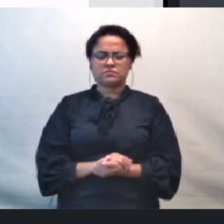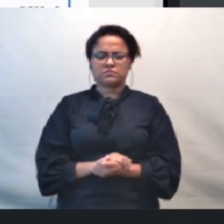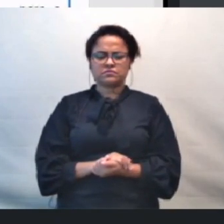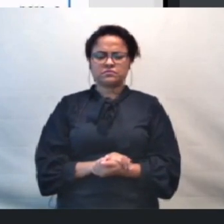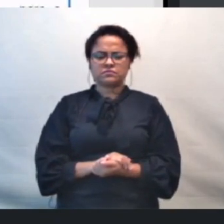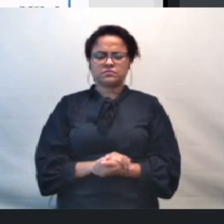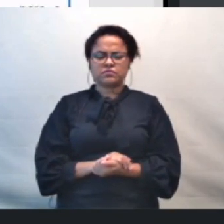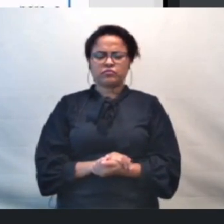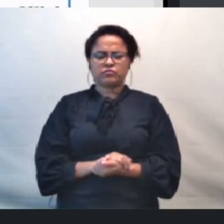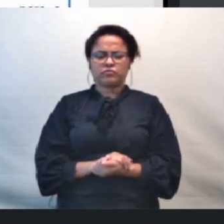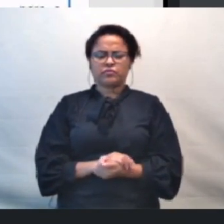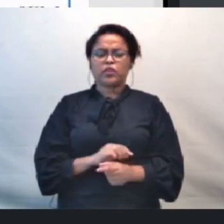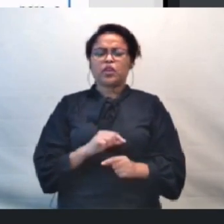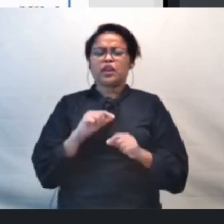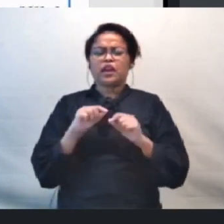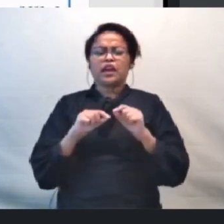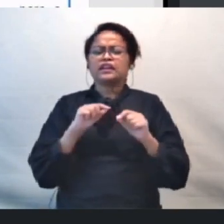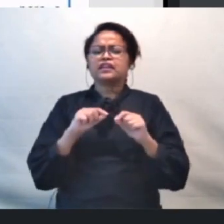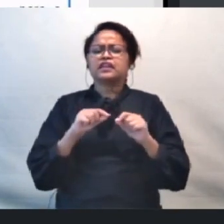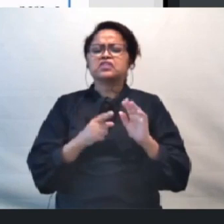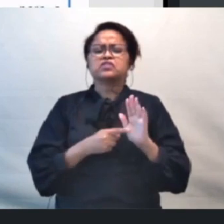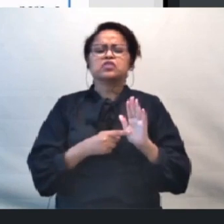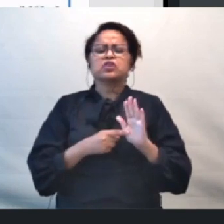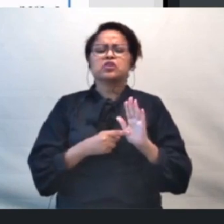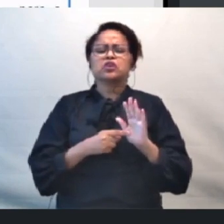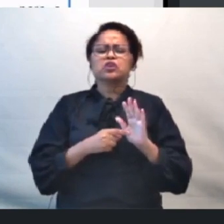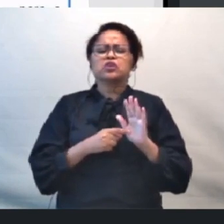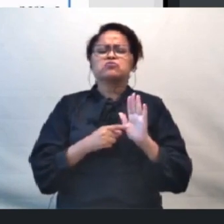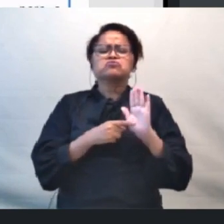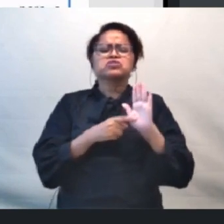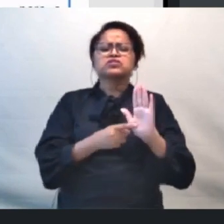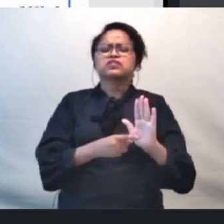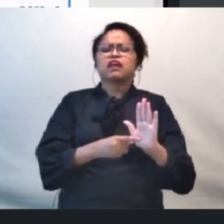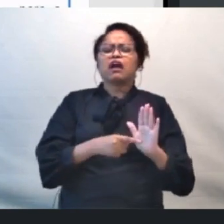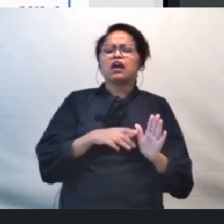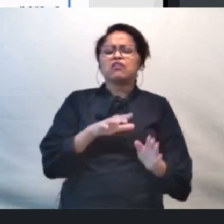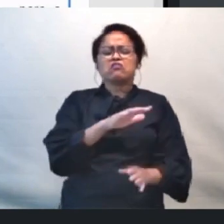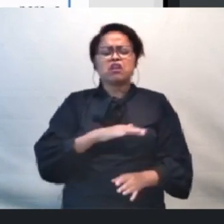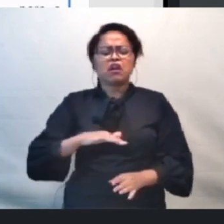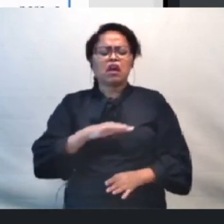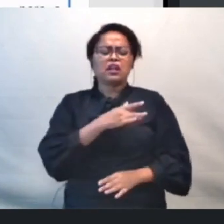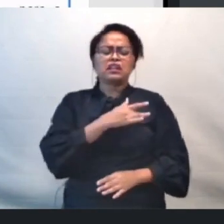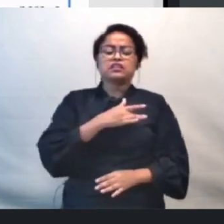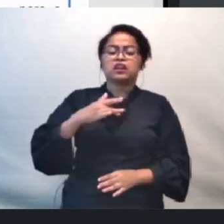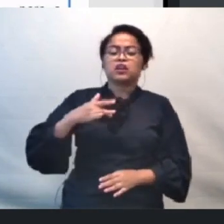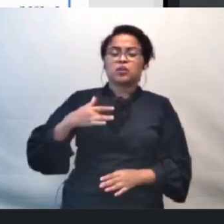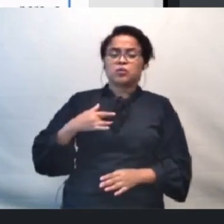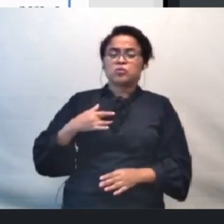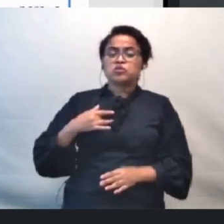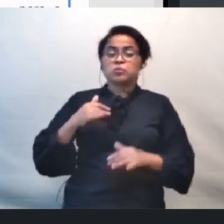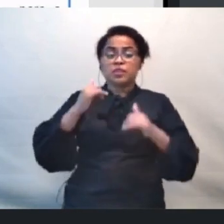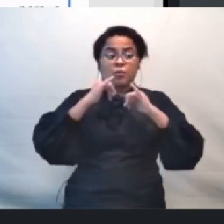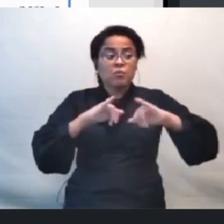4.450.000. Aqui o destaque da área da saúde, até para dar uma informação, né, para a cidade,